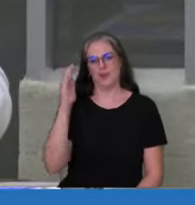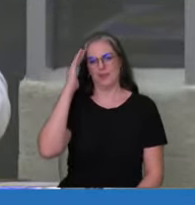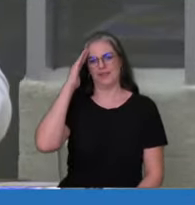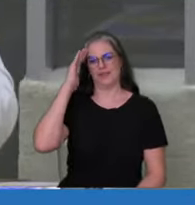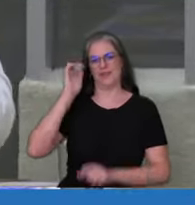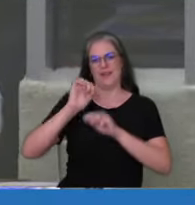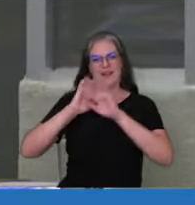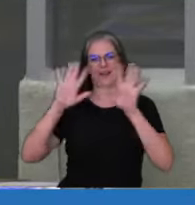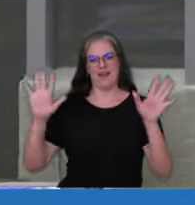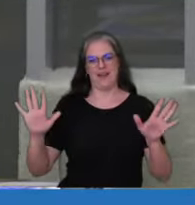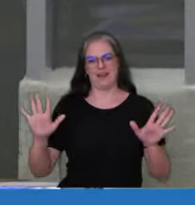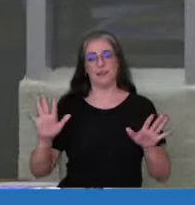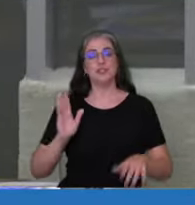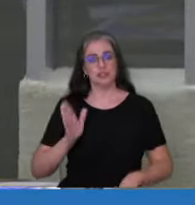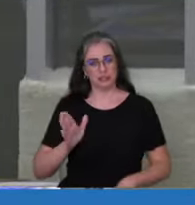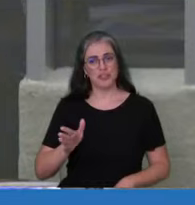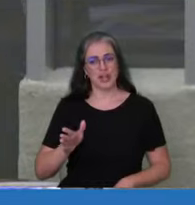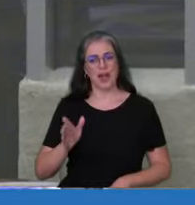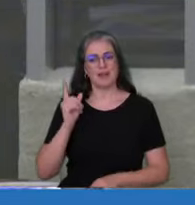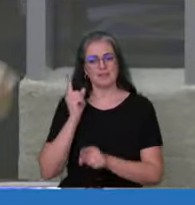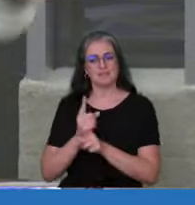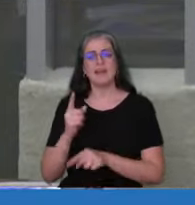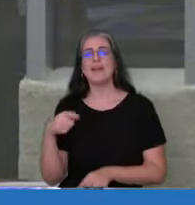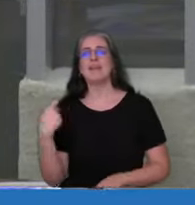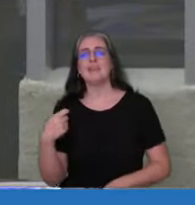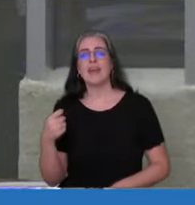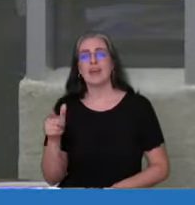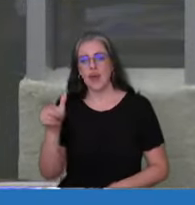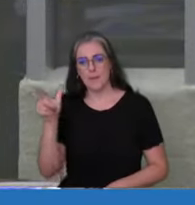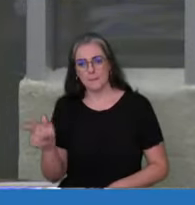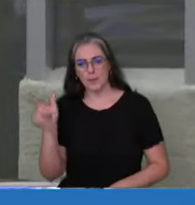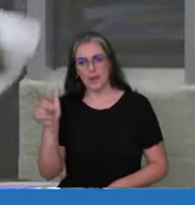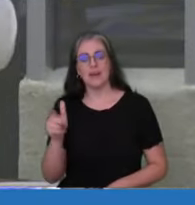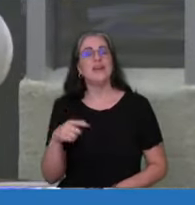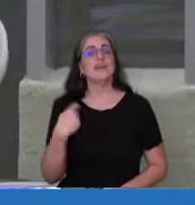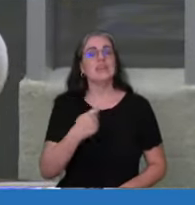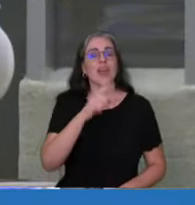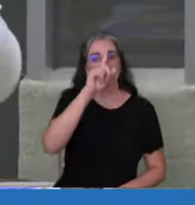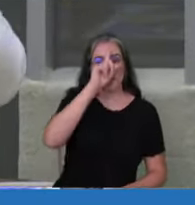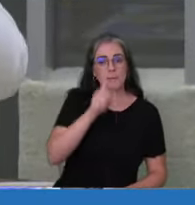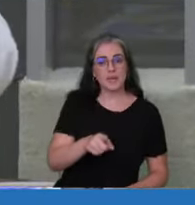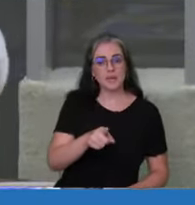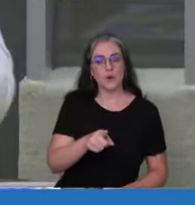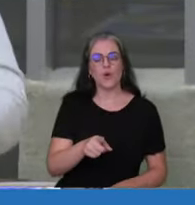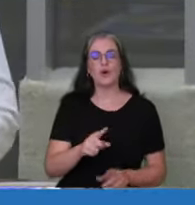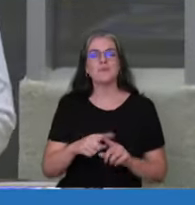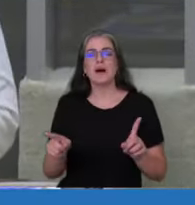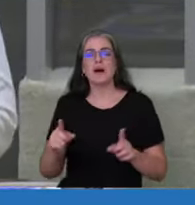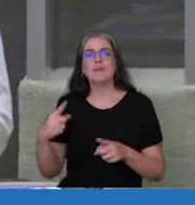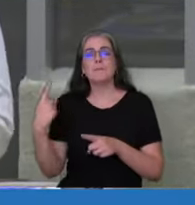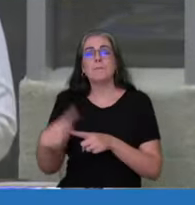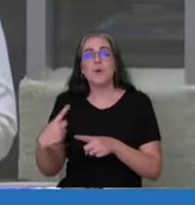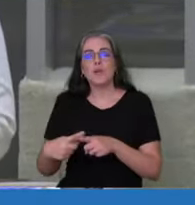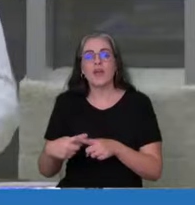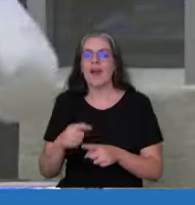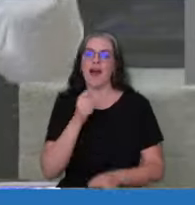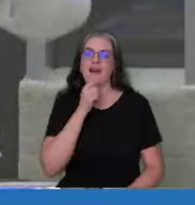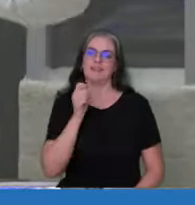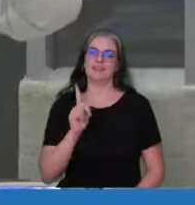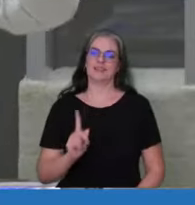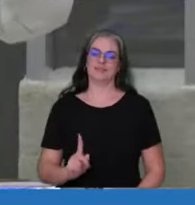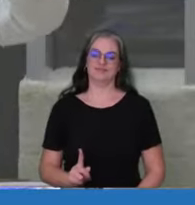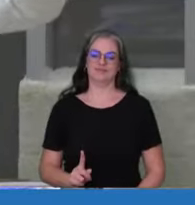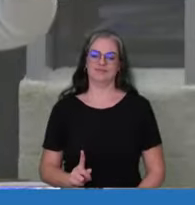Já está claro quem atirou, já está claro quem mandou, mas o porquê ainda precisa ficar claro. Se